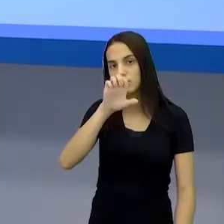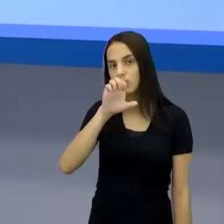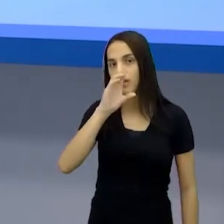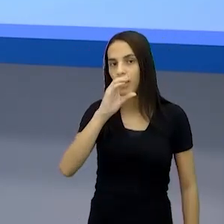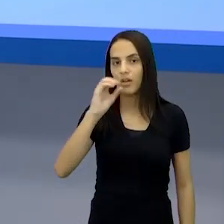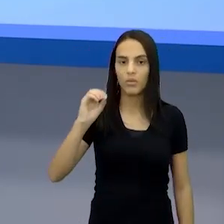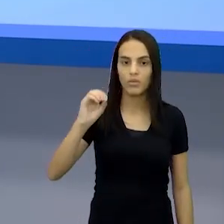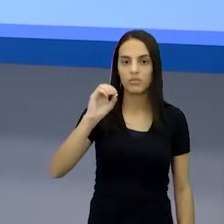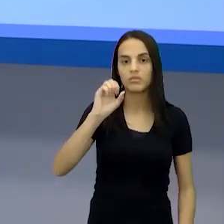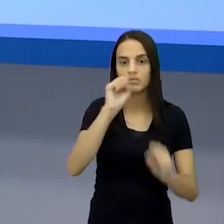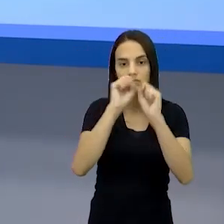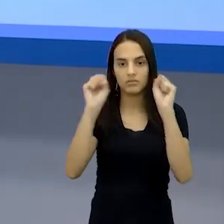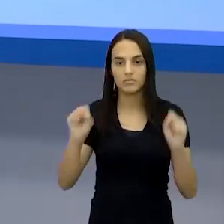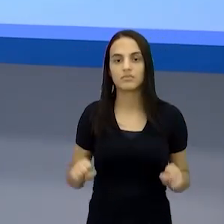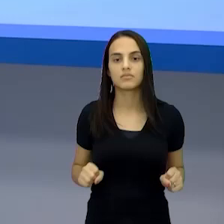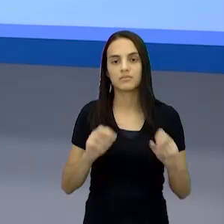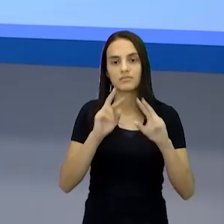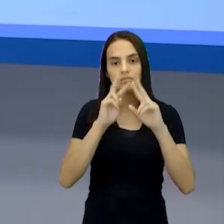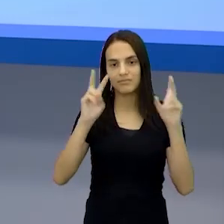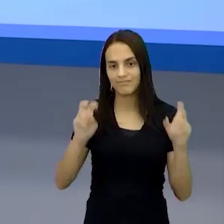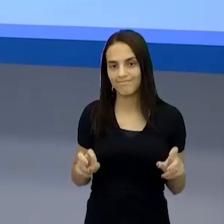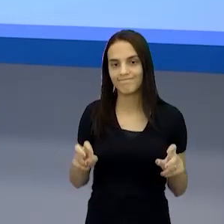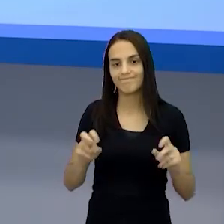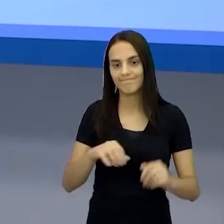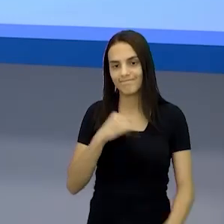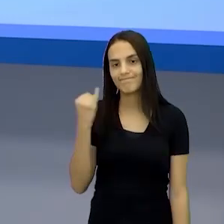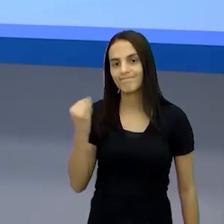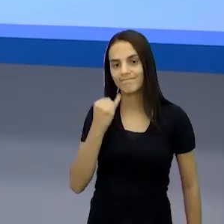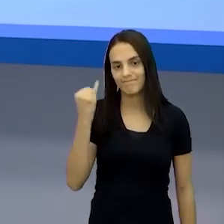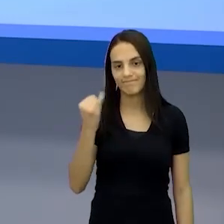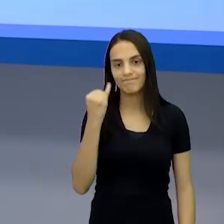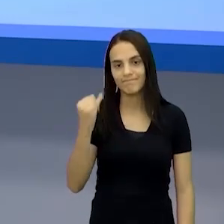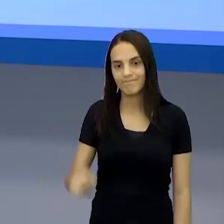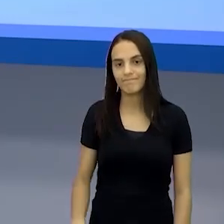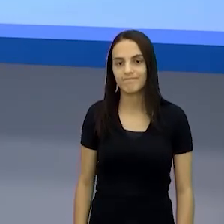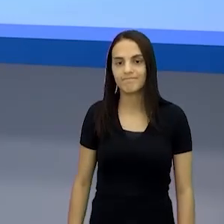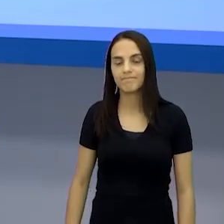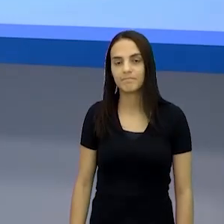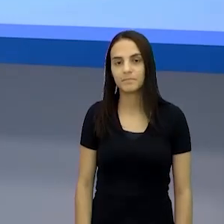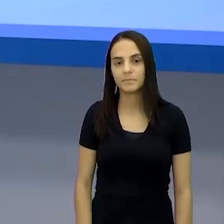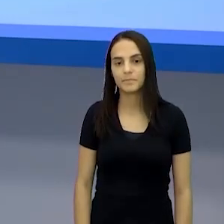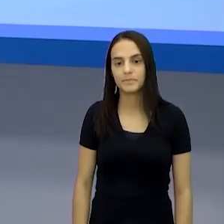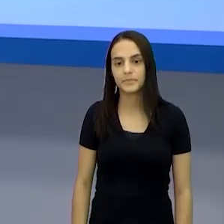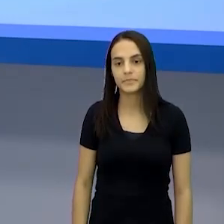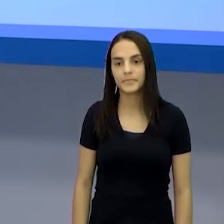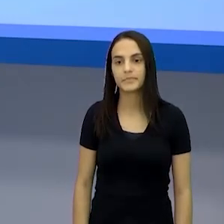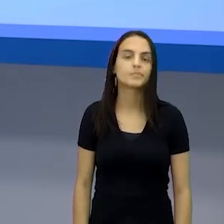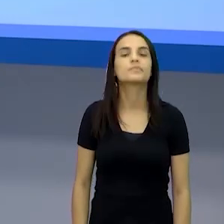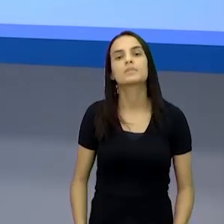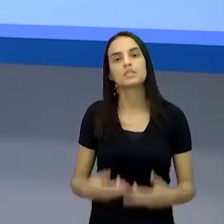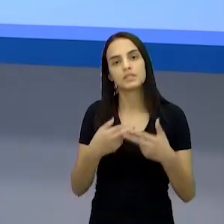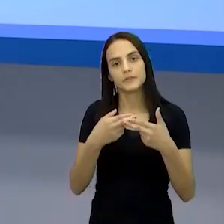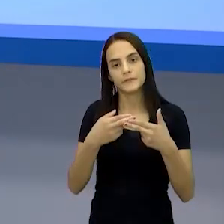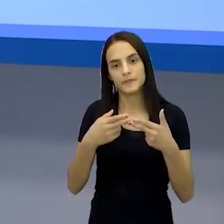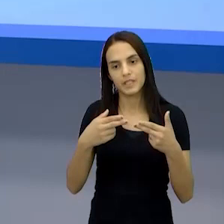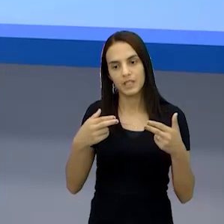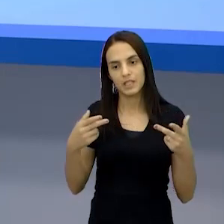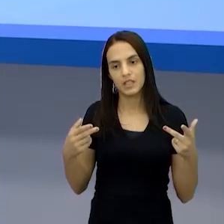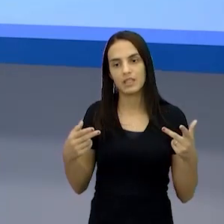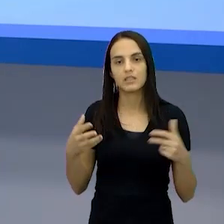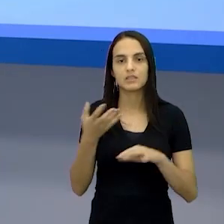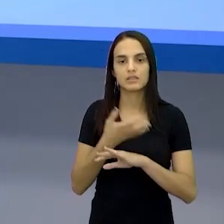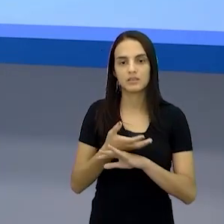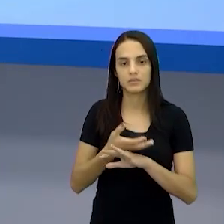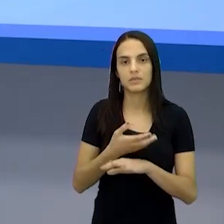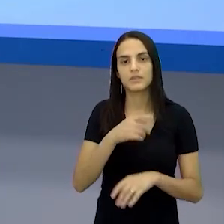ecossistema, é um assunto muito abrangente, né, acaba, né, diluindo em várias